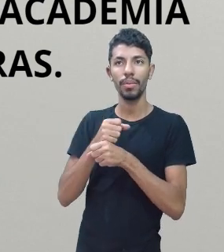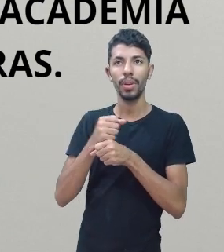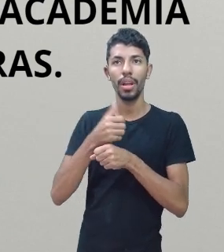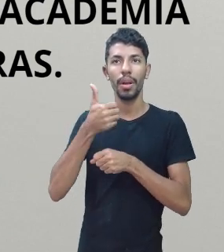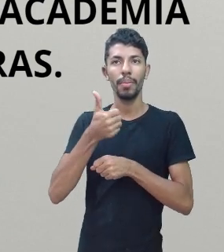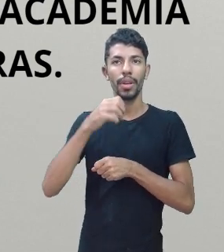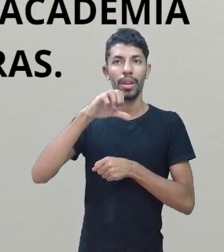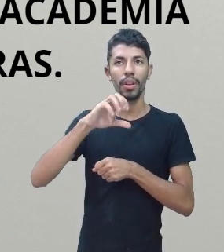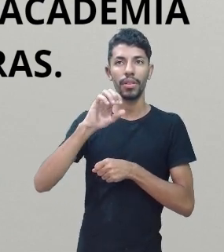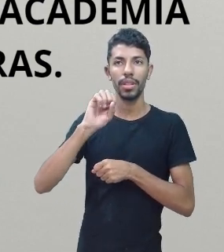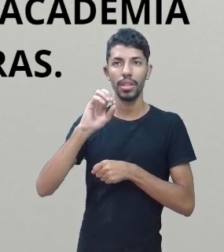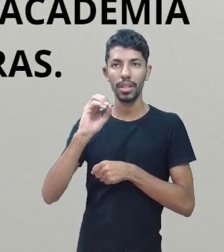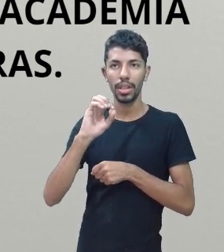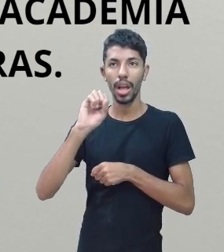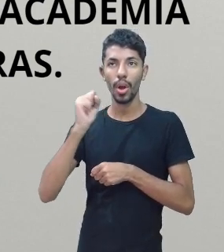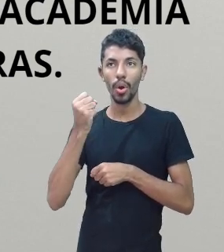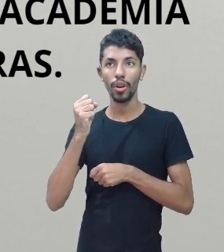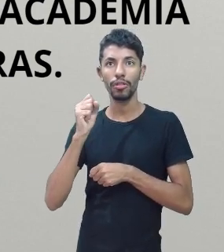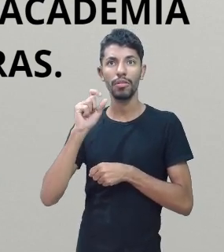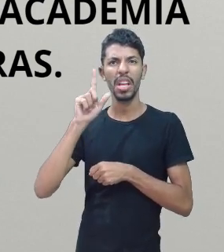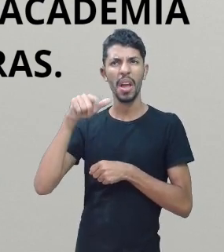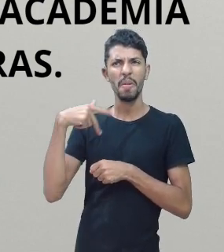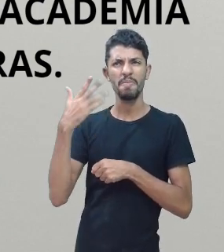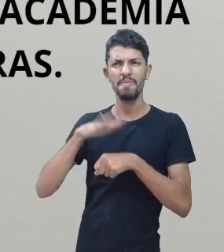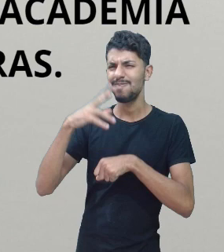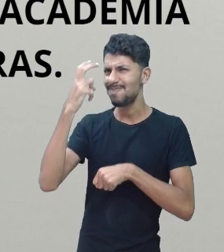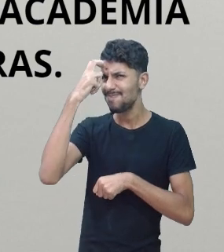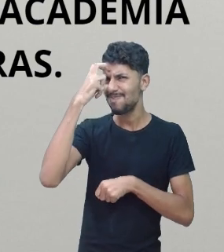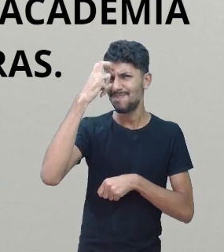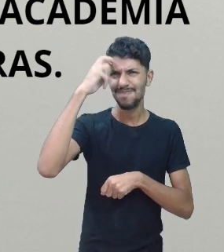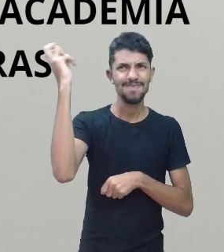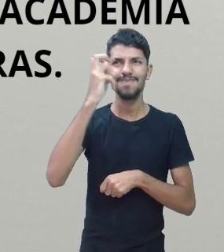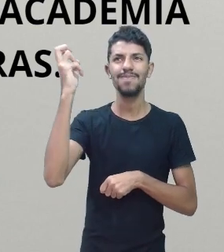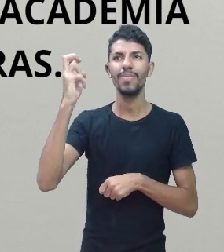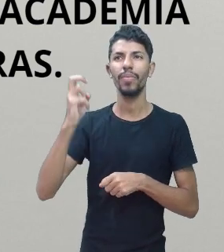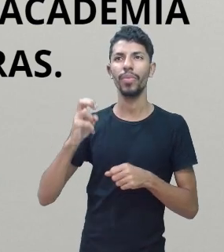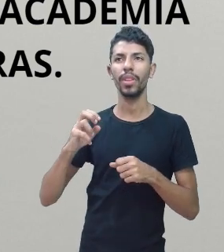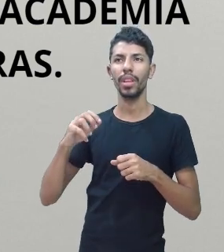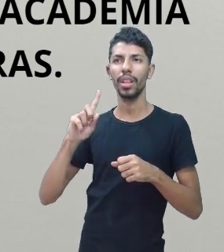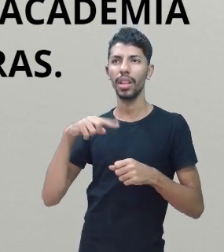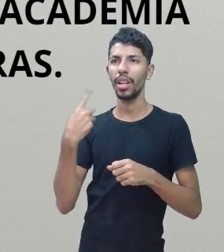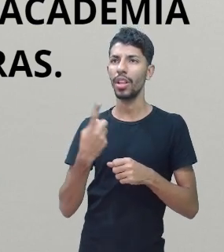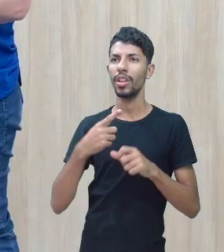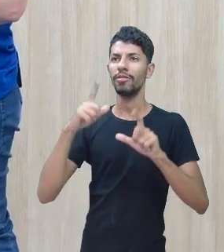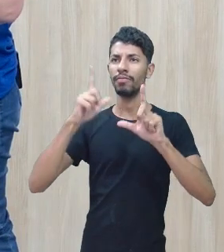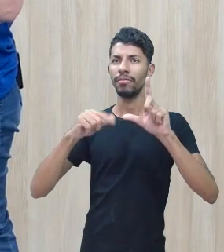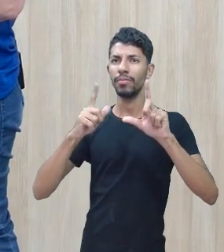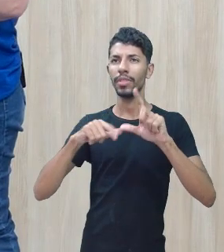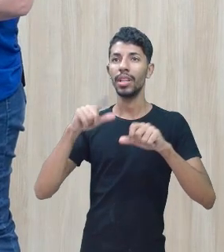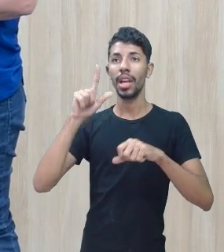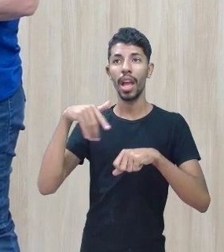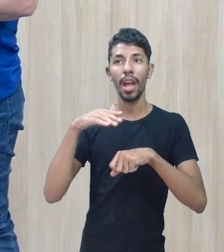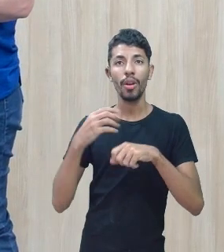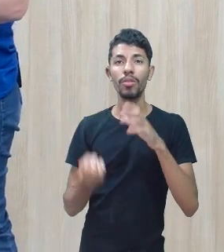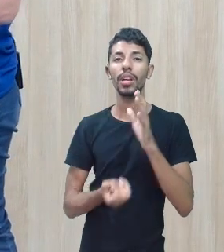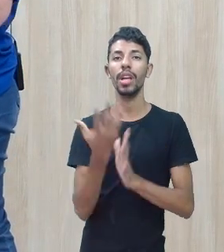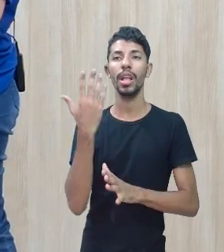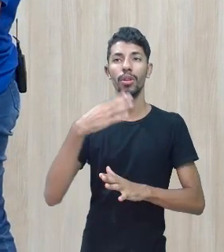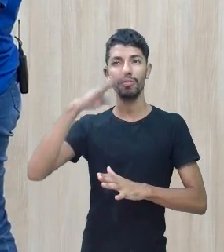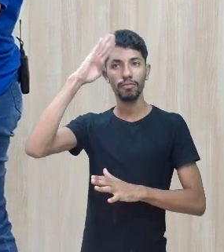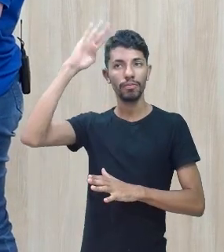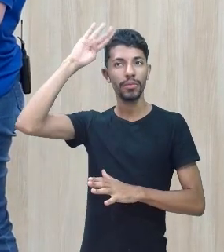de nossas letras, foi um dos fundadores da Academia Brasileira de Letras. Importante,